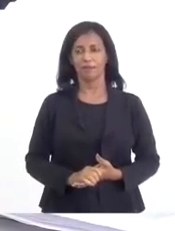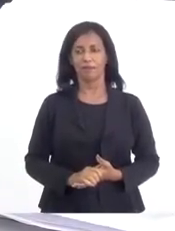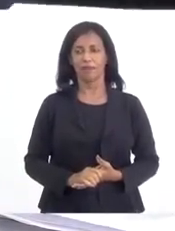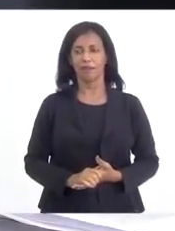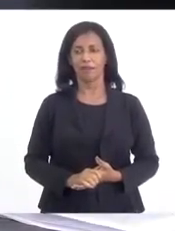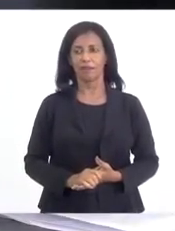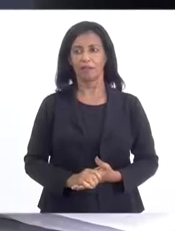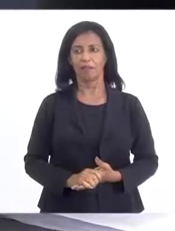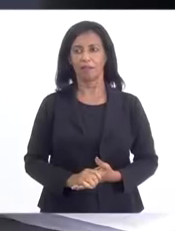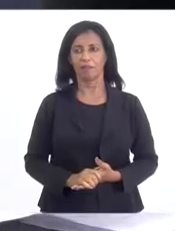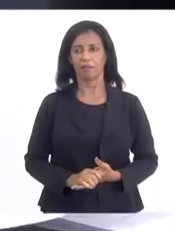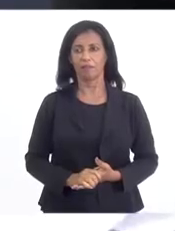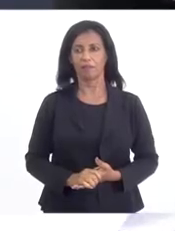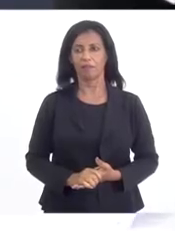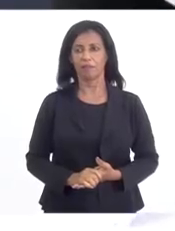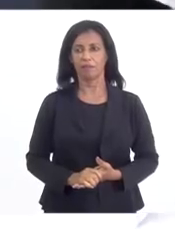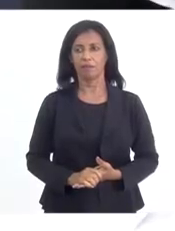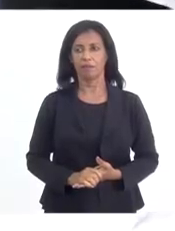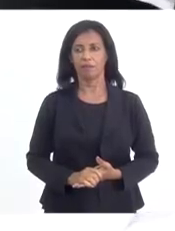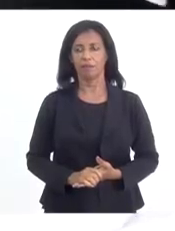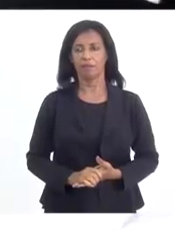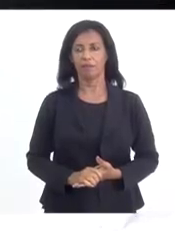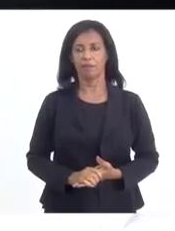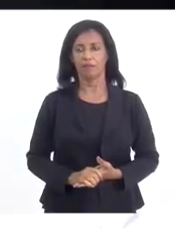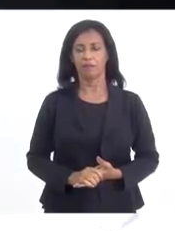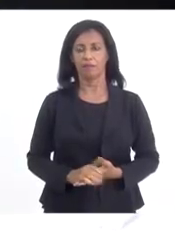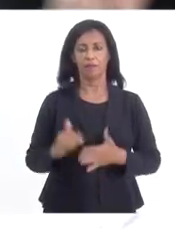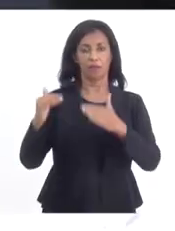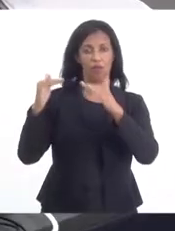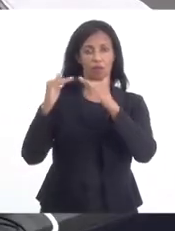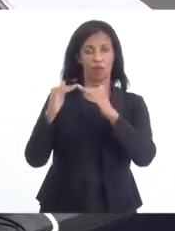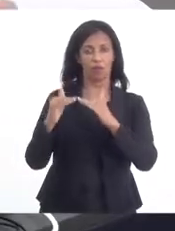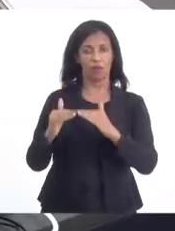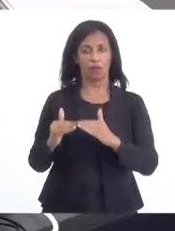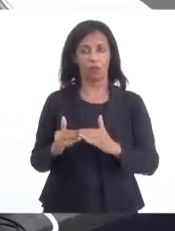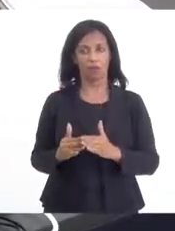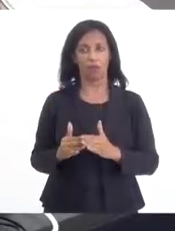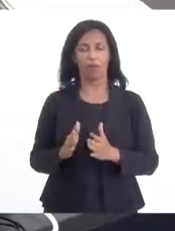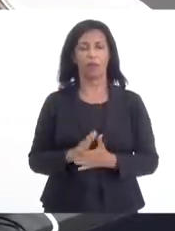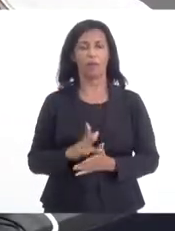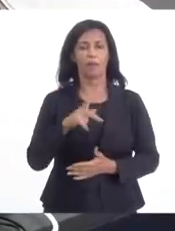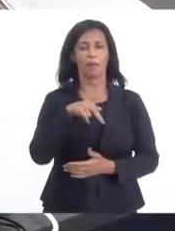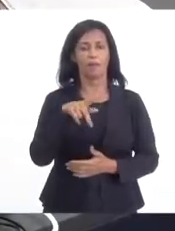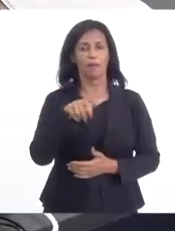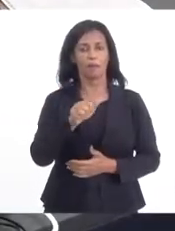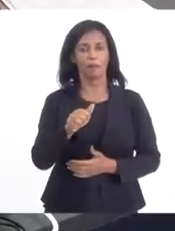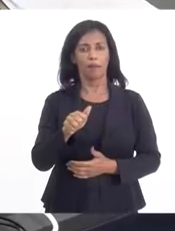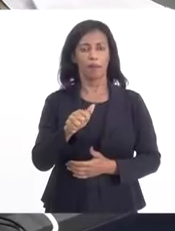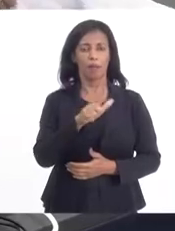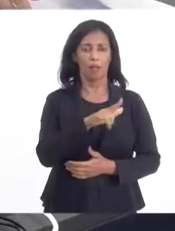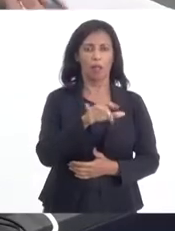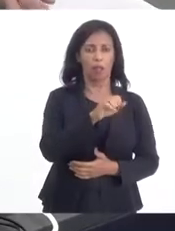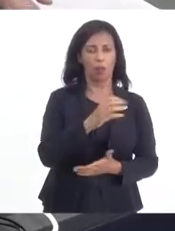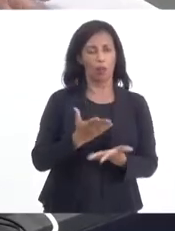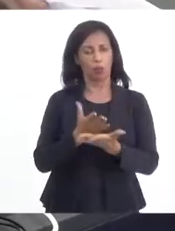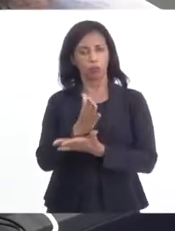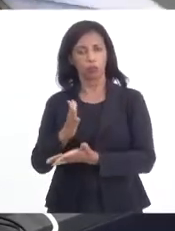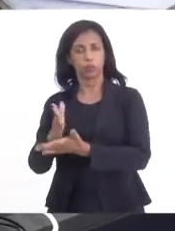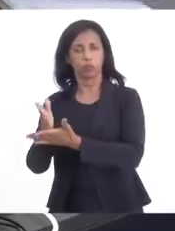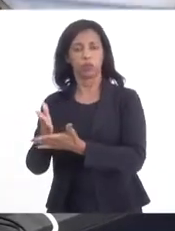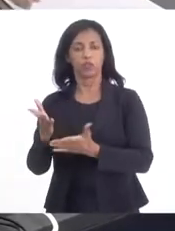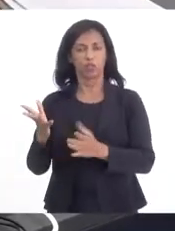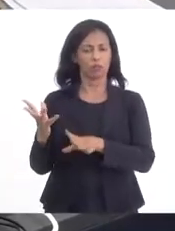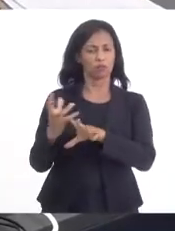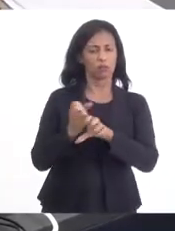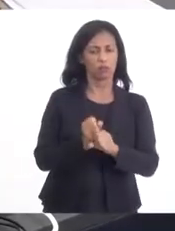gripe. Obrigado a todos os deputados que votaram favorável tanto no DPA quanto na LOA. E mediante o resultado